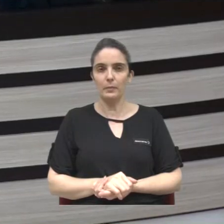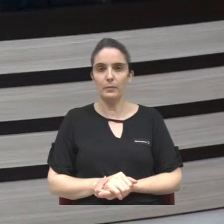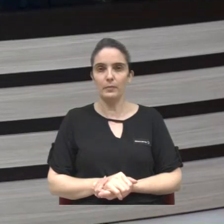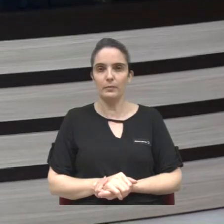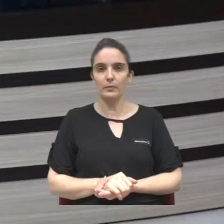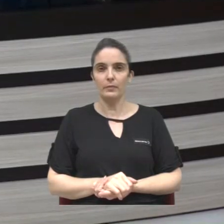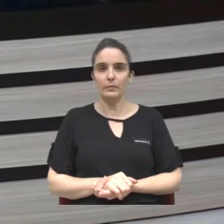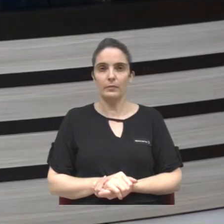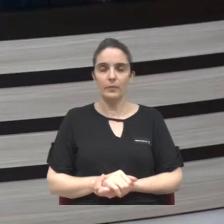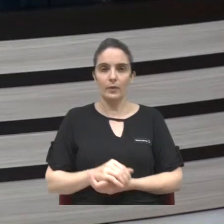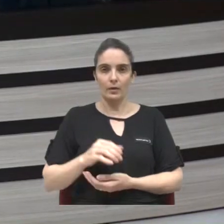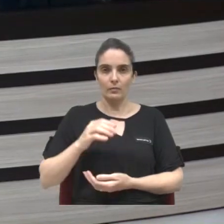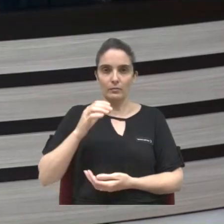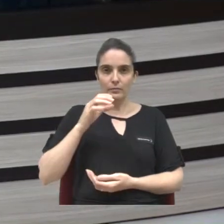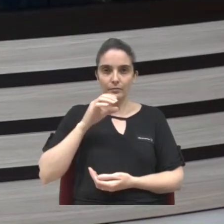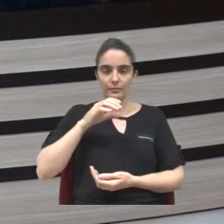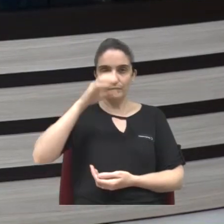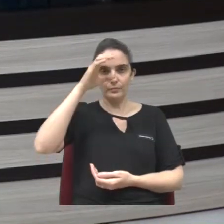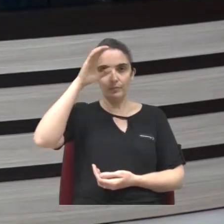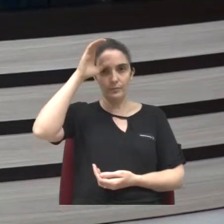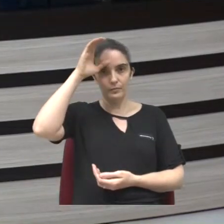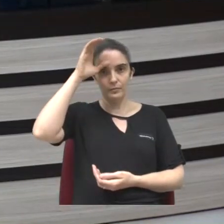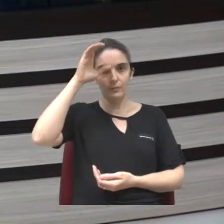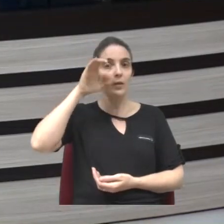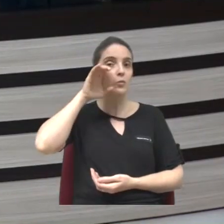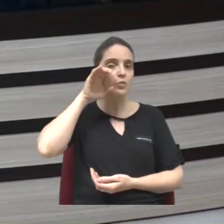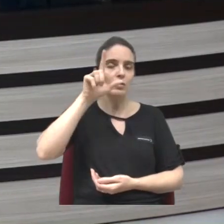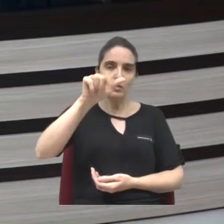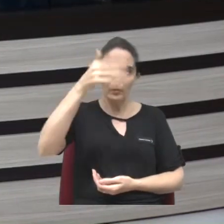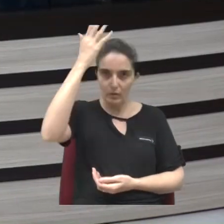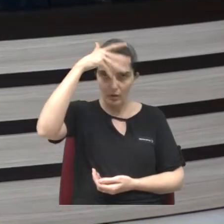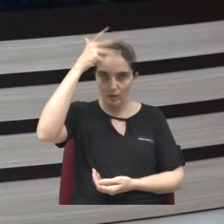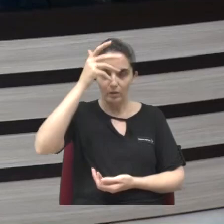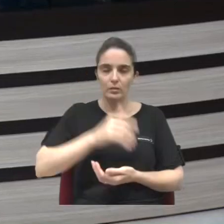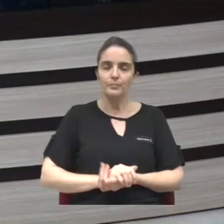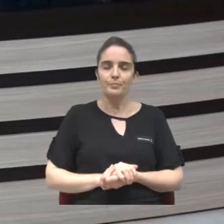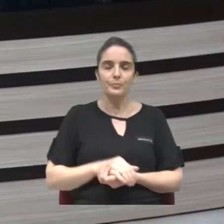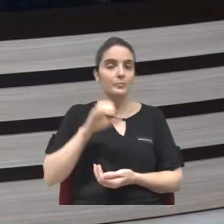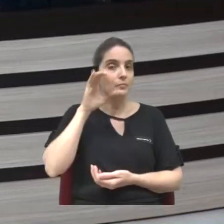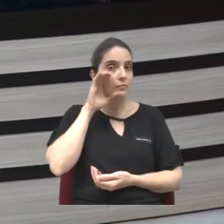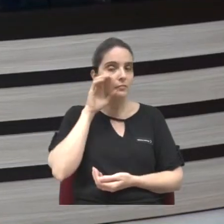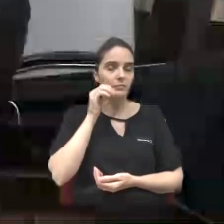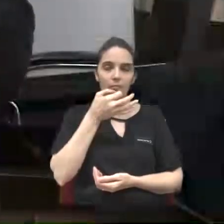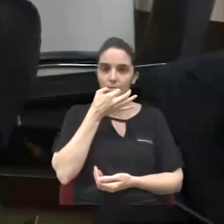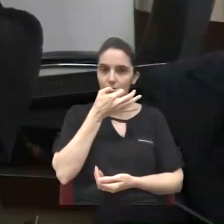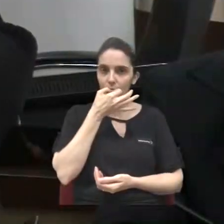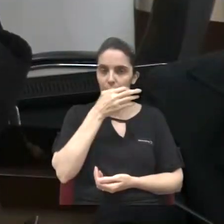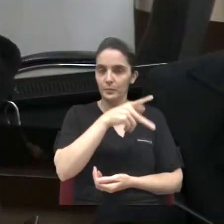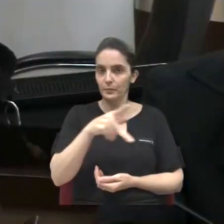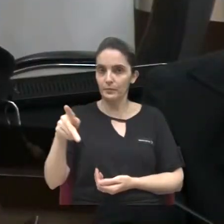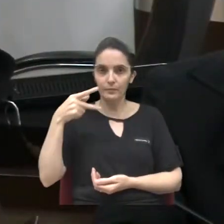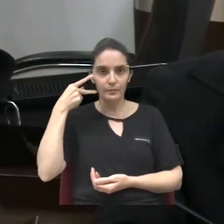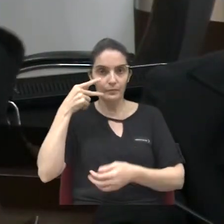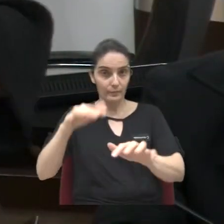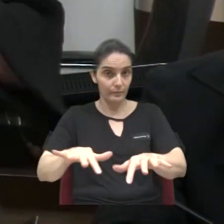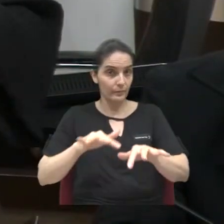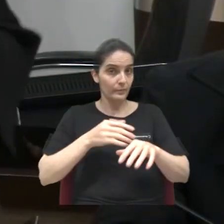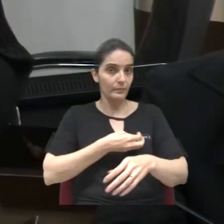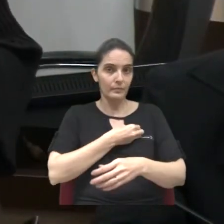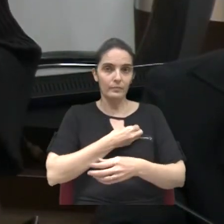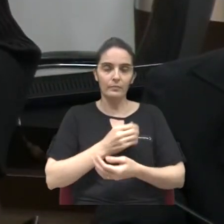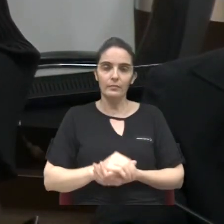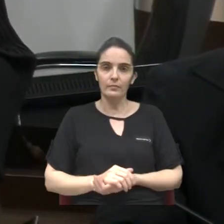Vereadora Constância Félix. Depois a vereadora Érica. Senhor presidente, nobres pares, plateia presente, não dá para